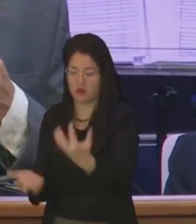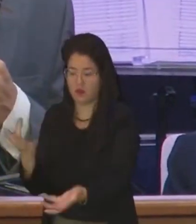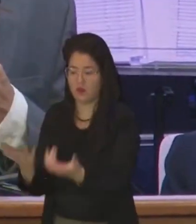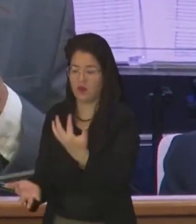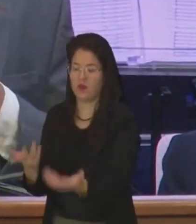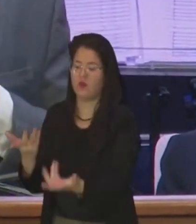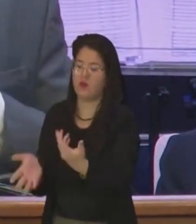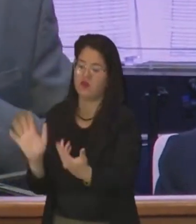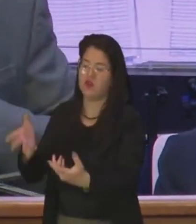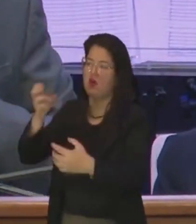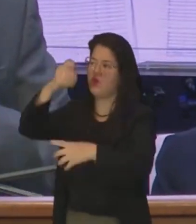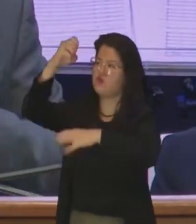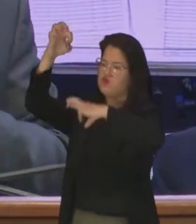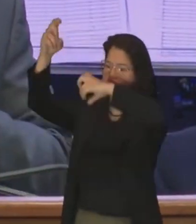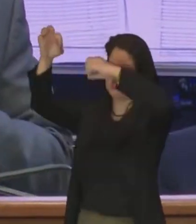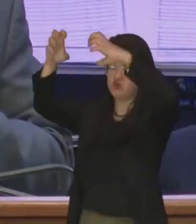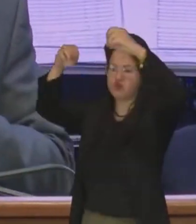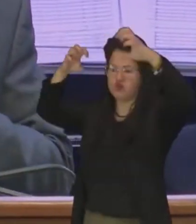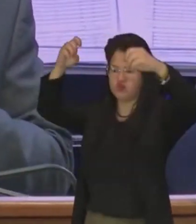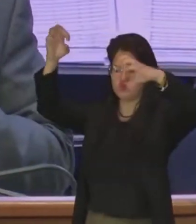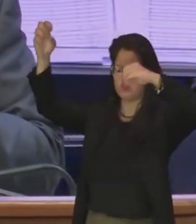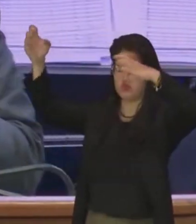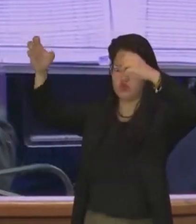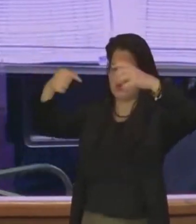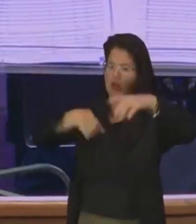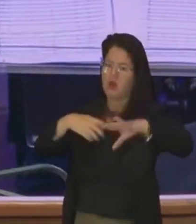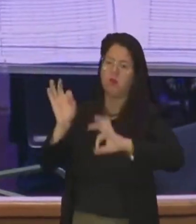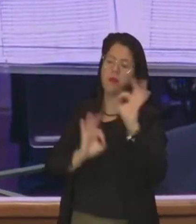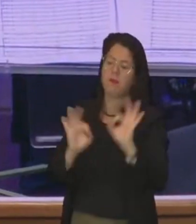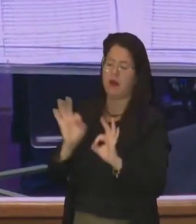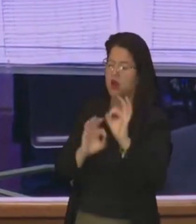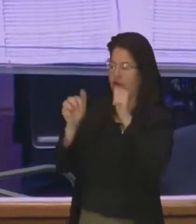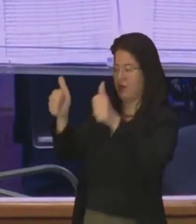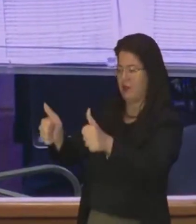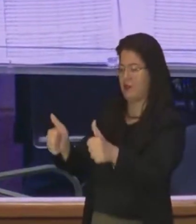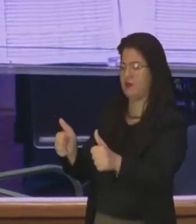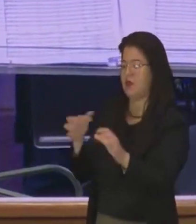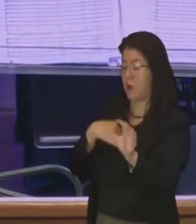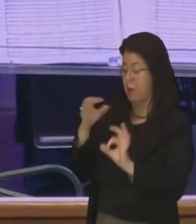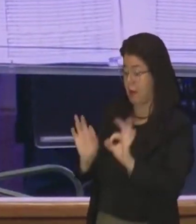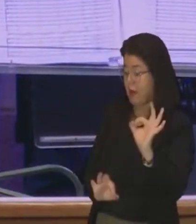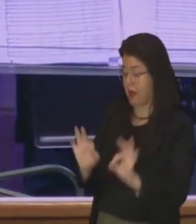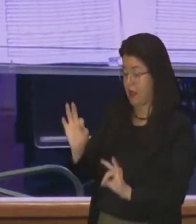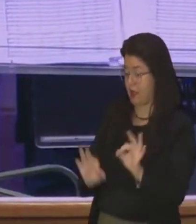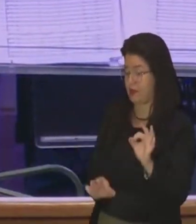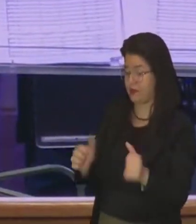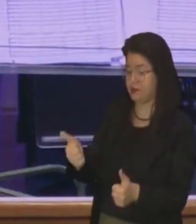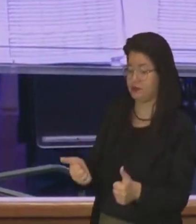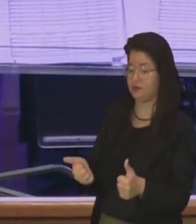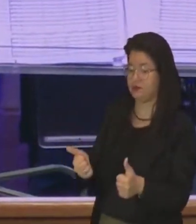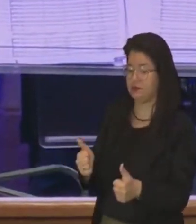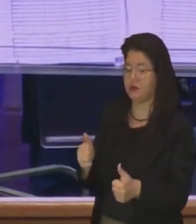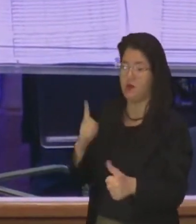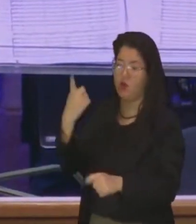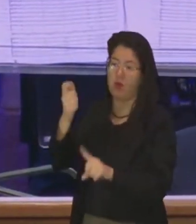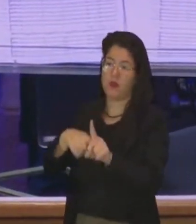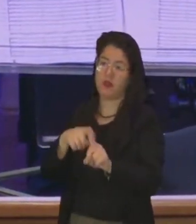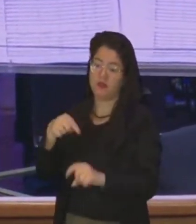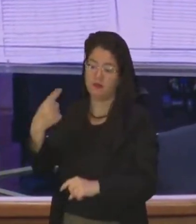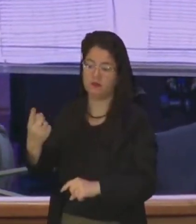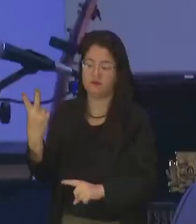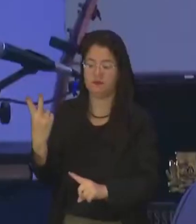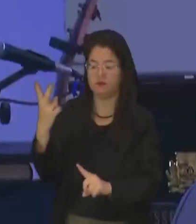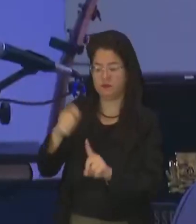Ia vir aquela fumaçona para minha casa. Não, tá bom, estou preparado aqui. Me preparei. Passou o tempo, passou 1 mês,